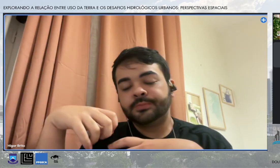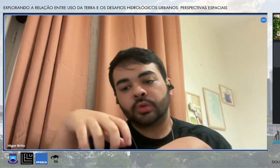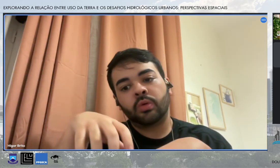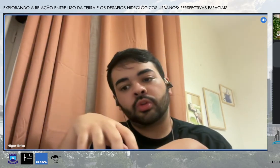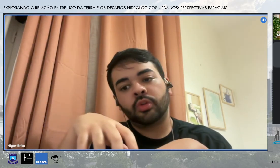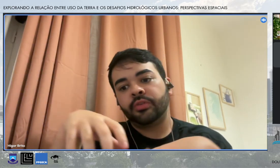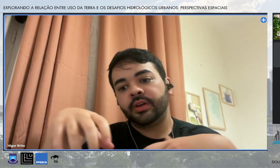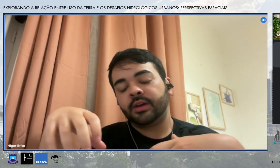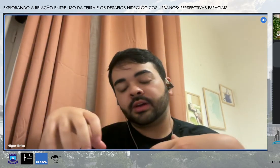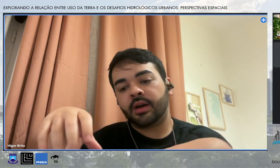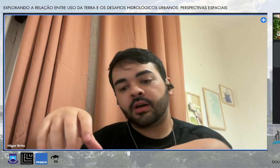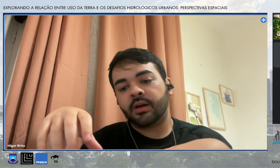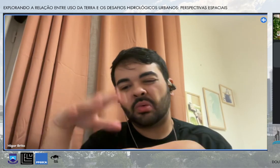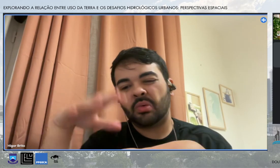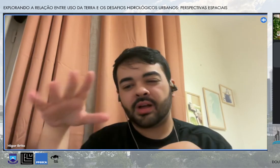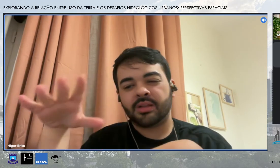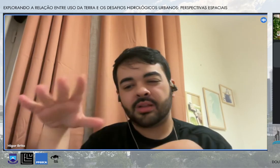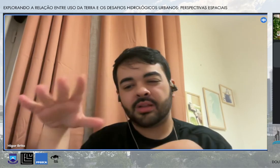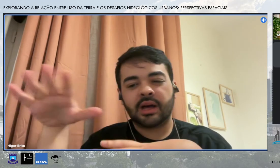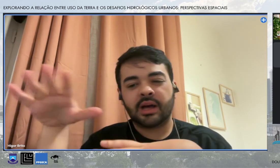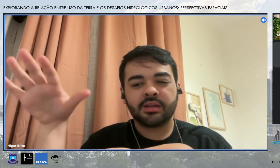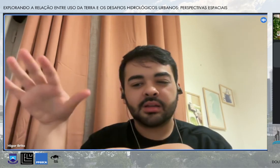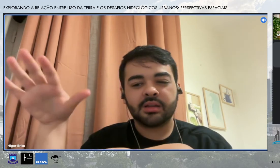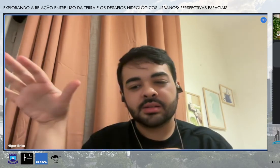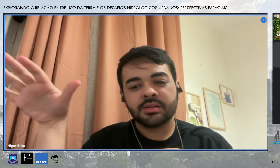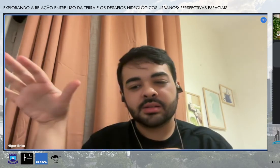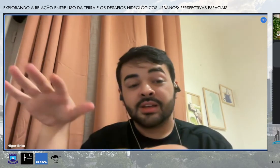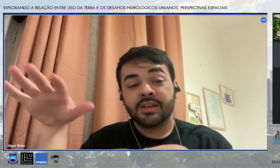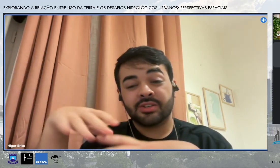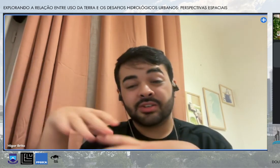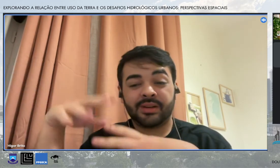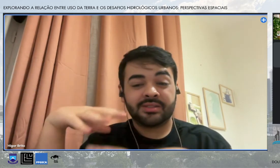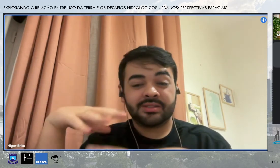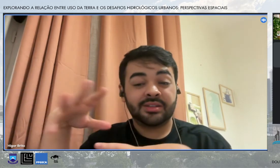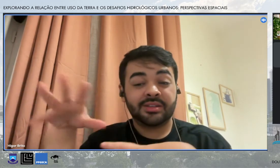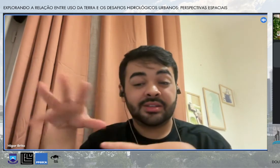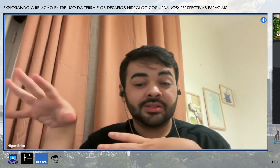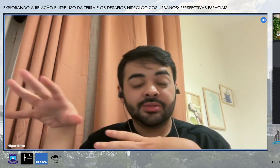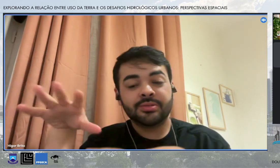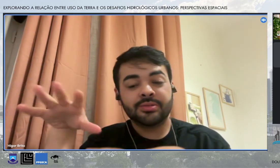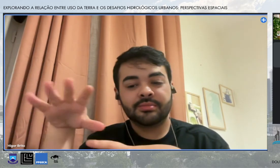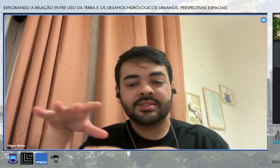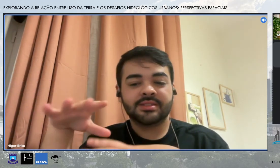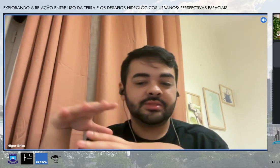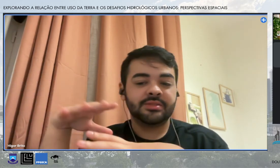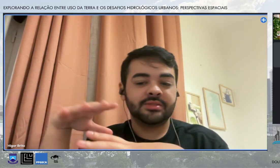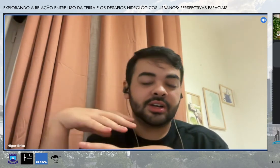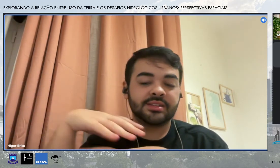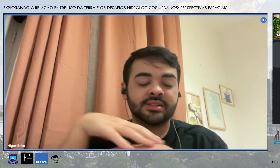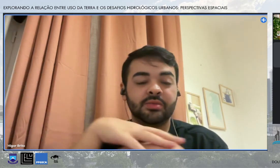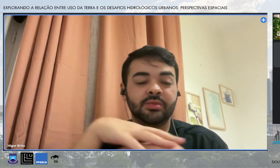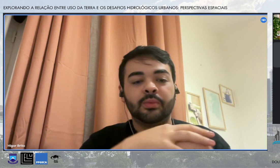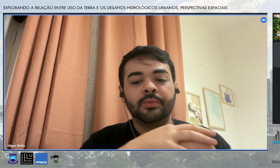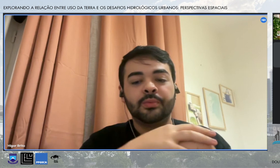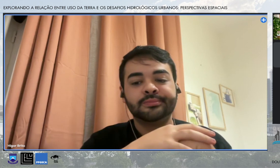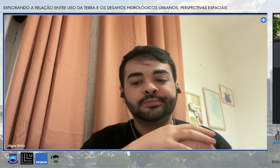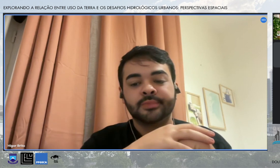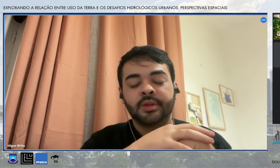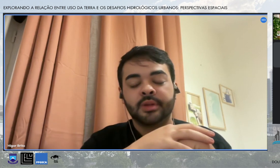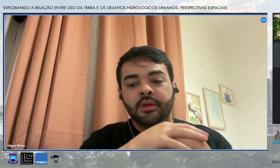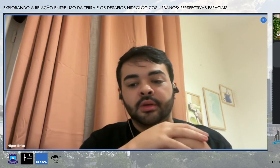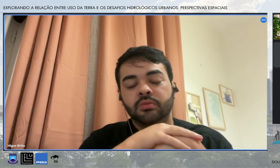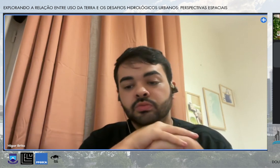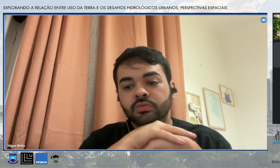tipo um condomínio vertical de 4 andares, só que já mais antigo, mas assim, não chega a ser